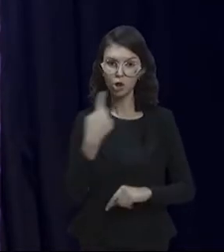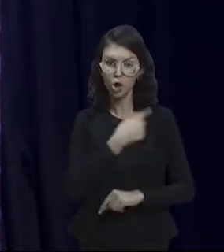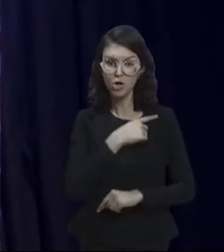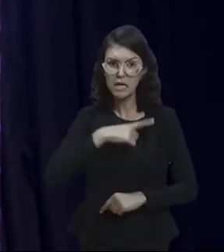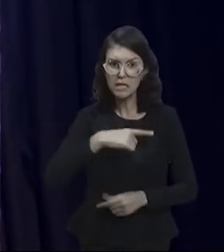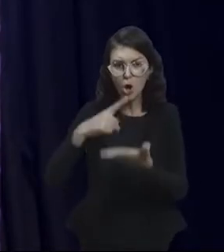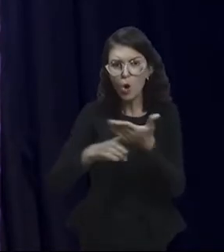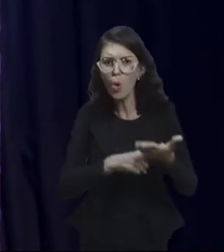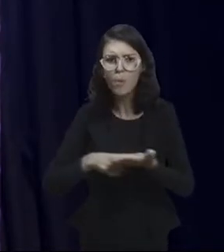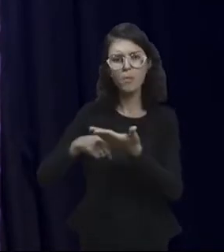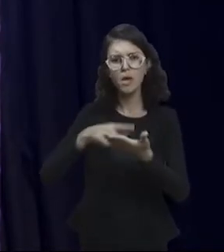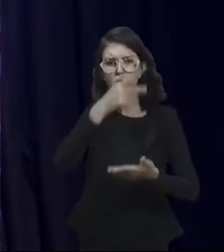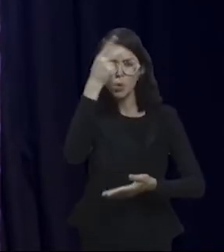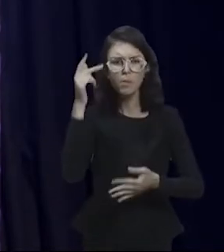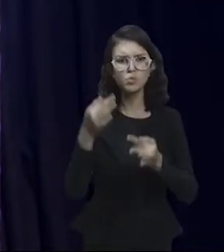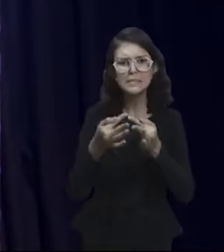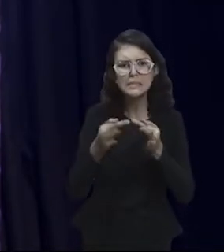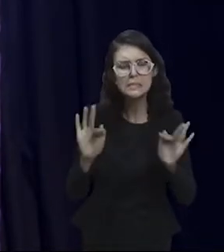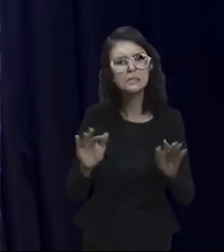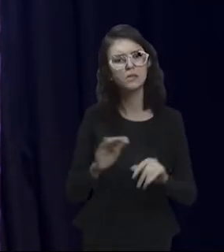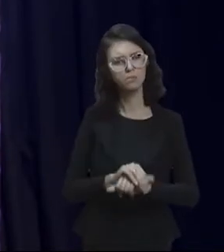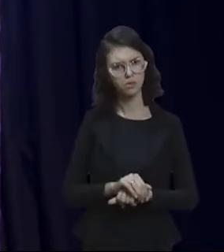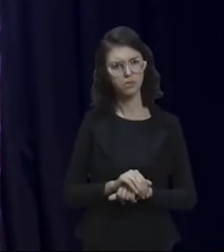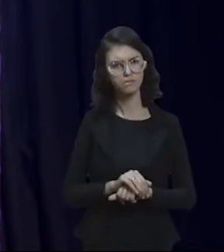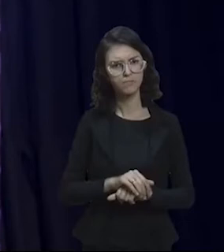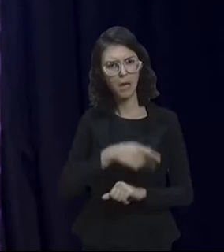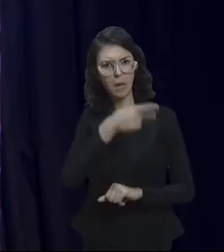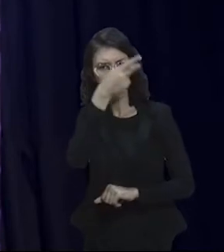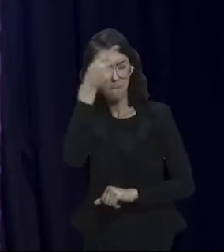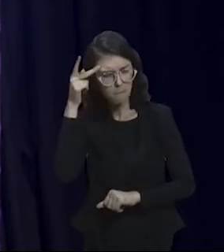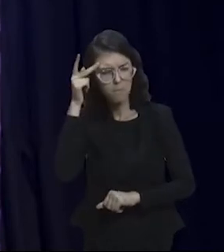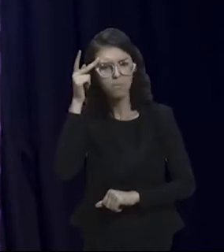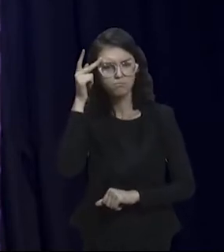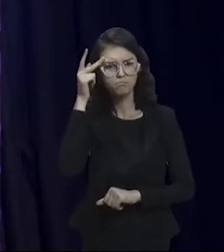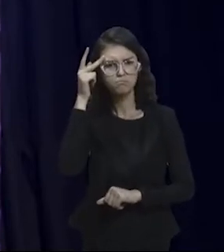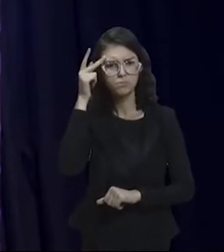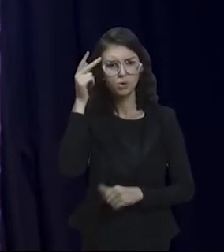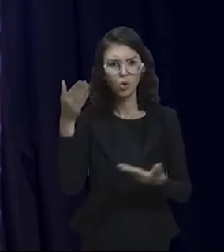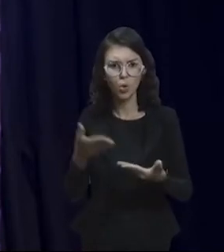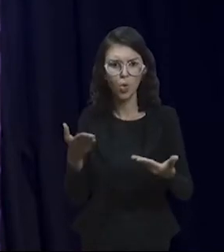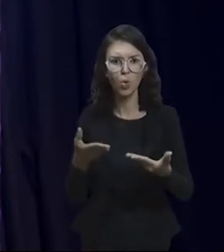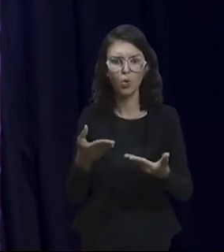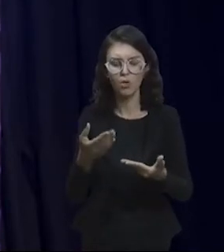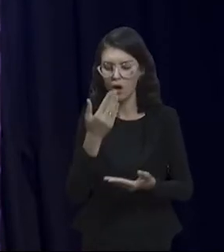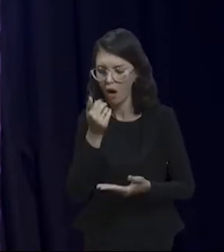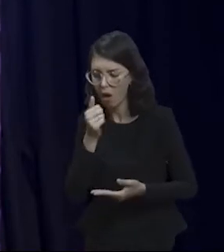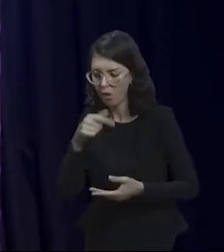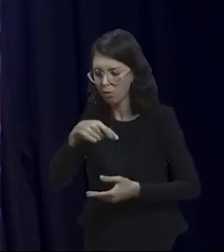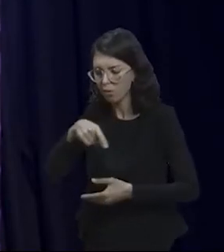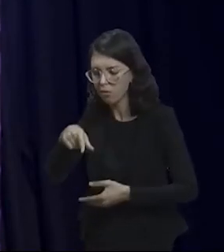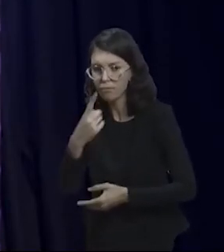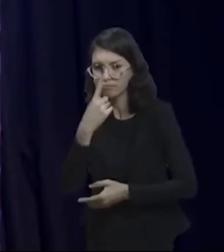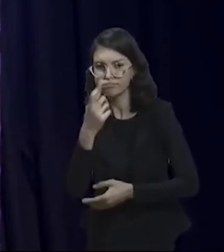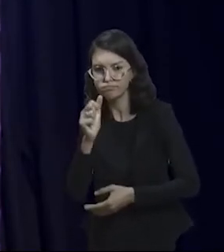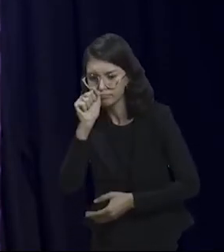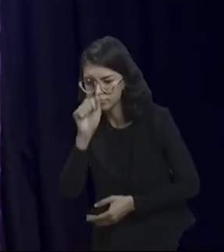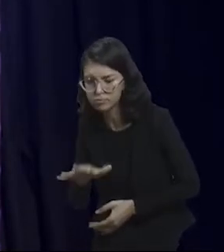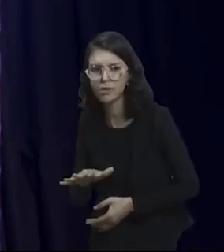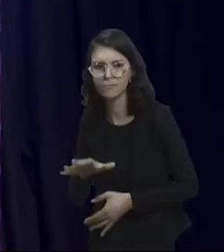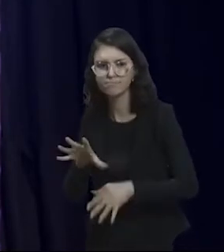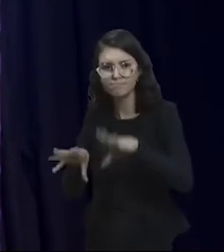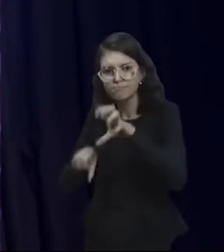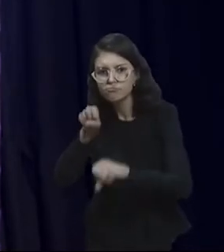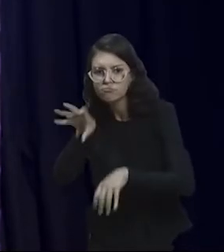mais humildes, o nosso compromisso com aquela gente que hoje cata comida no carro de lixo,